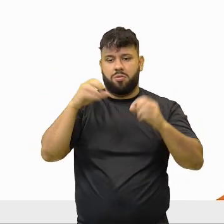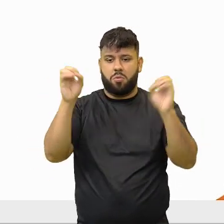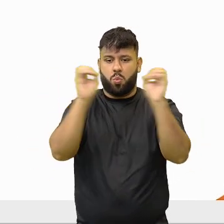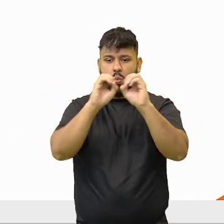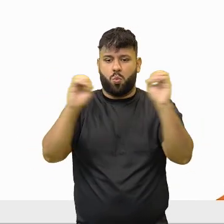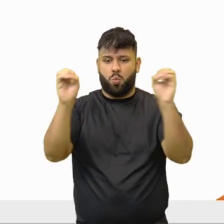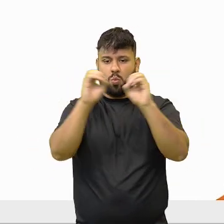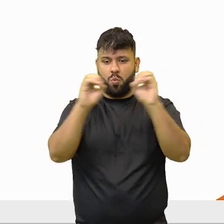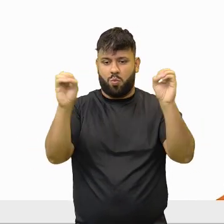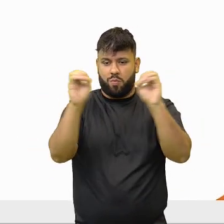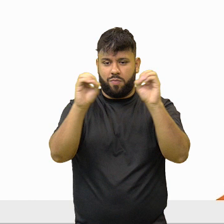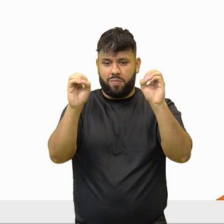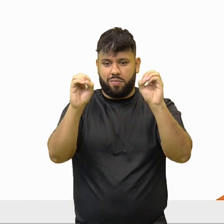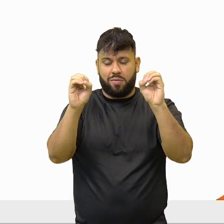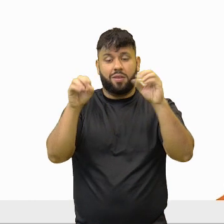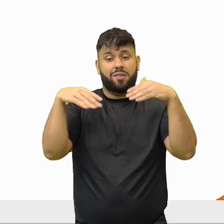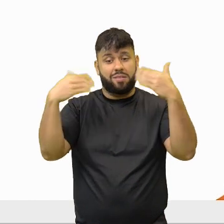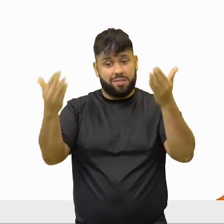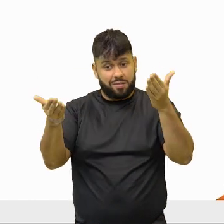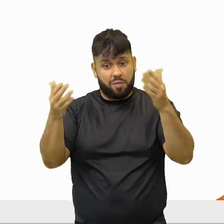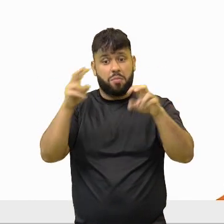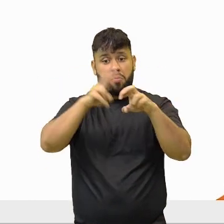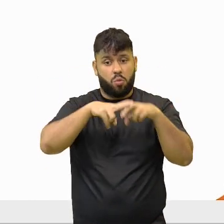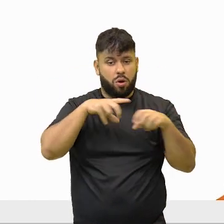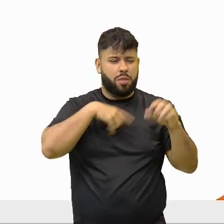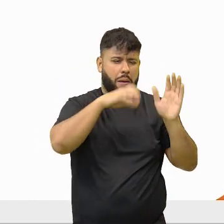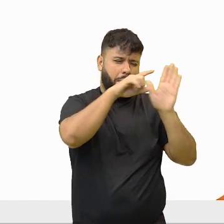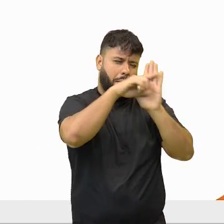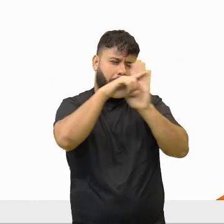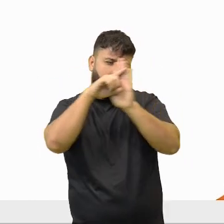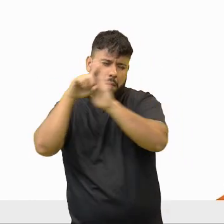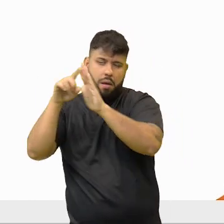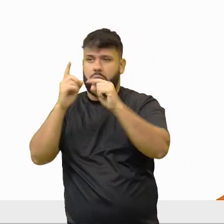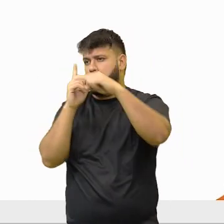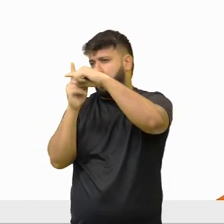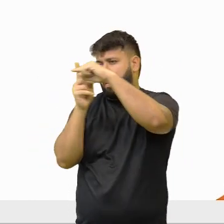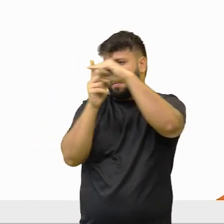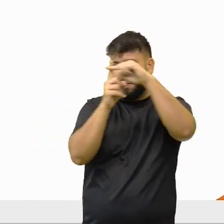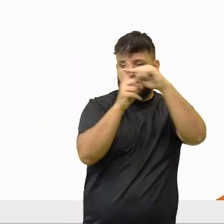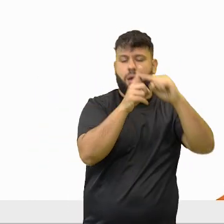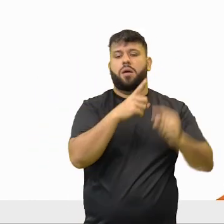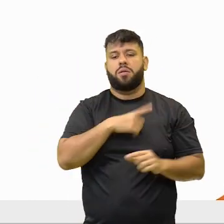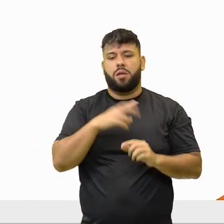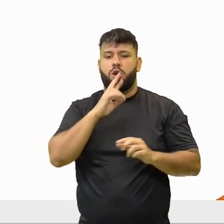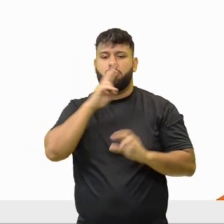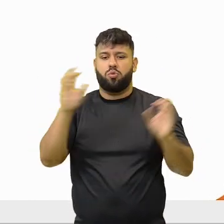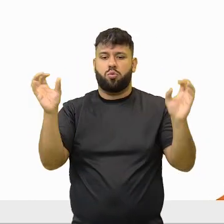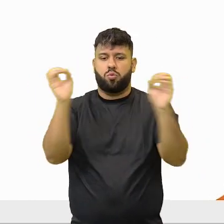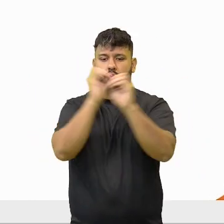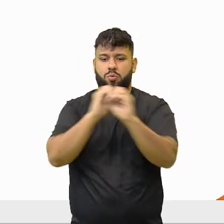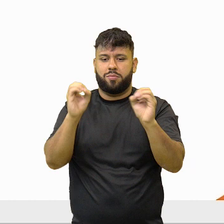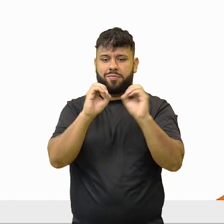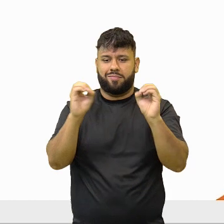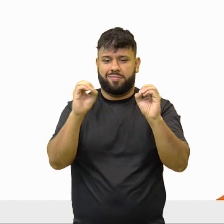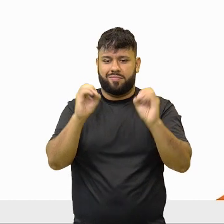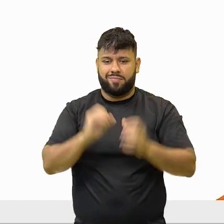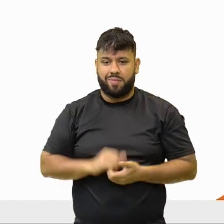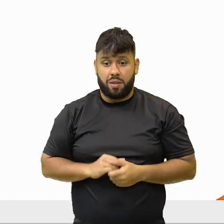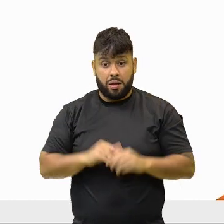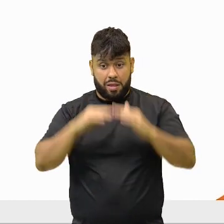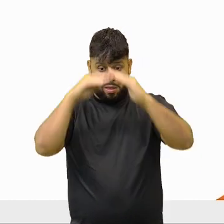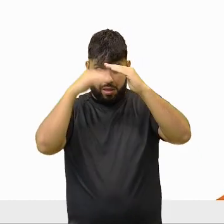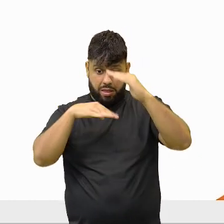dentro, o campo resultante, devido à superposição de todos eles, vai ser igual a zero. Aí você pensa, professor, dentro